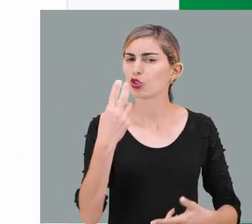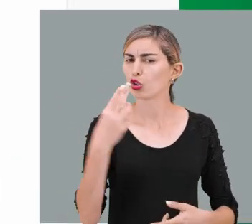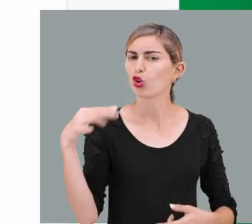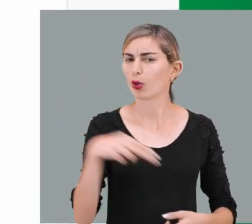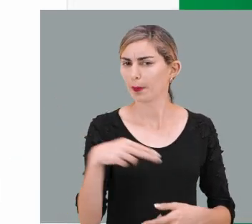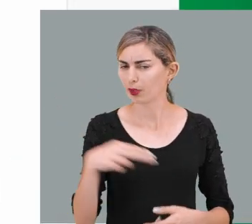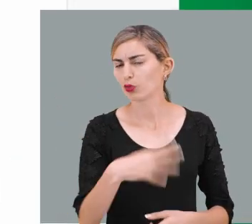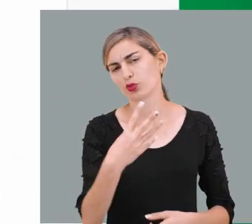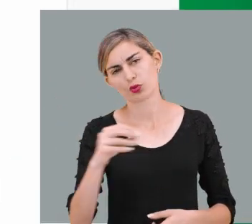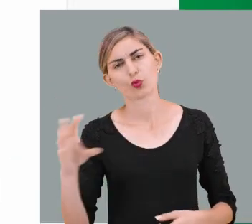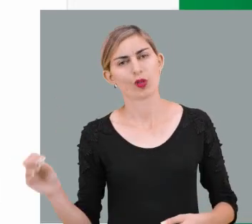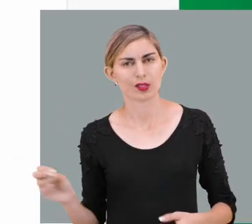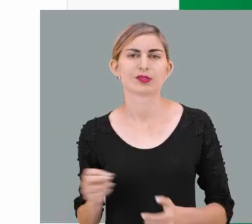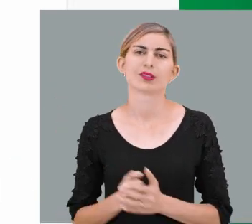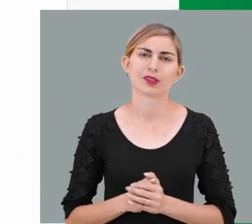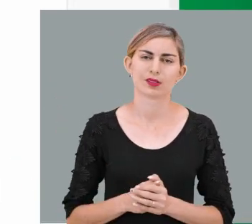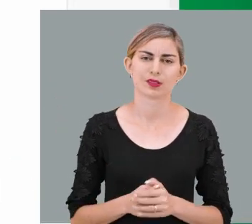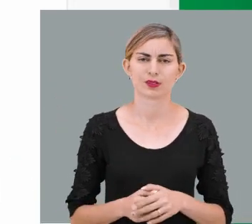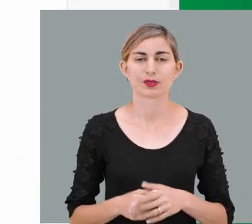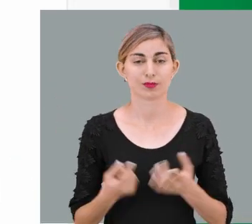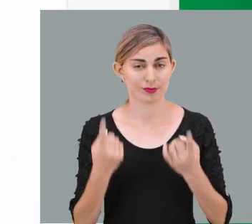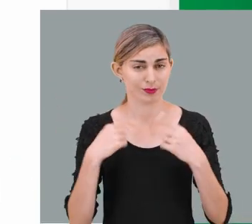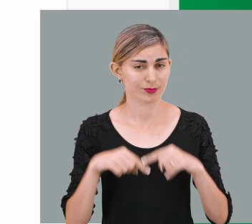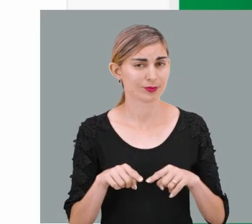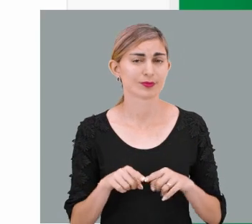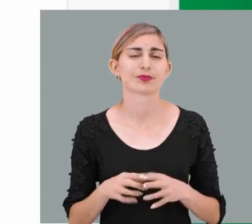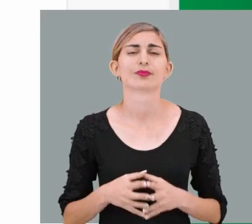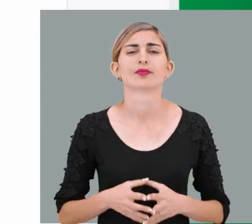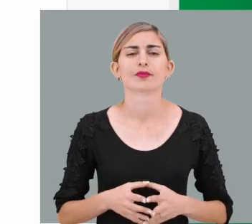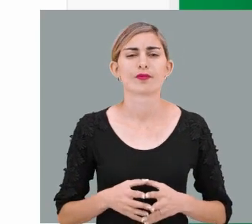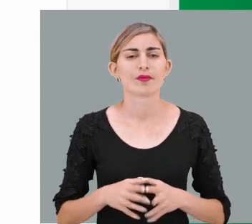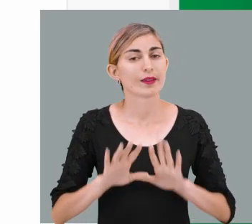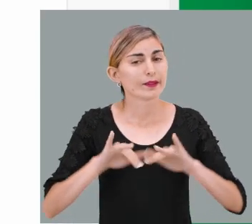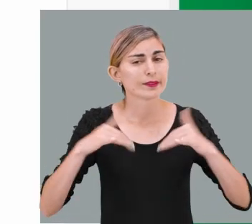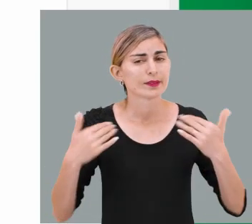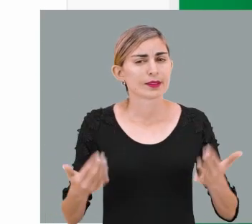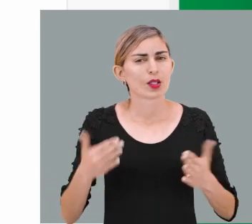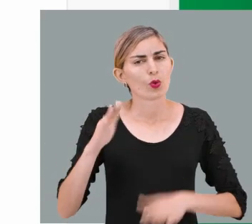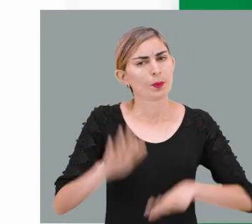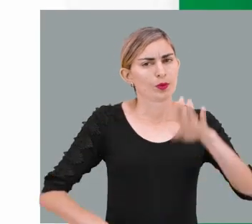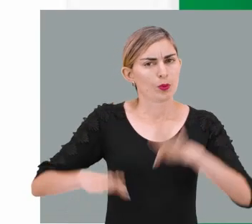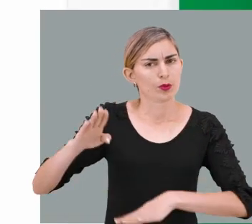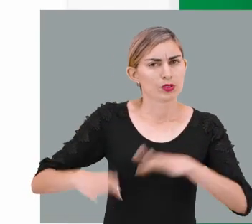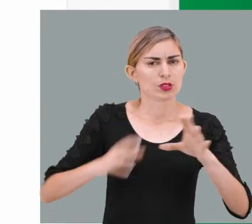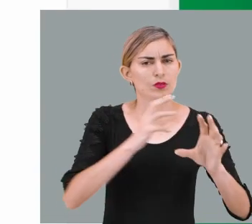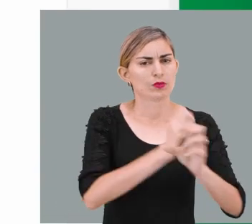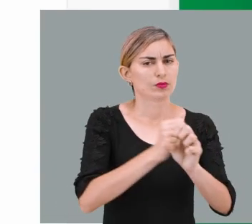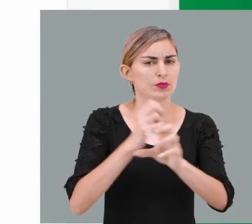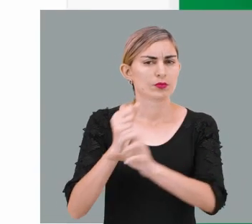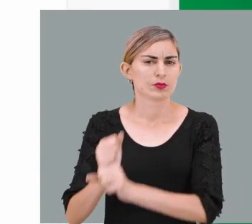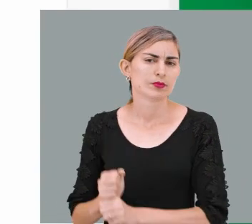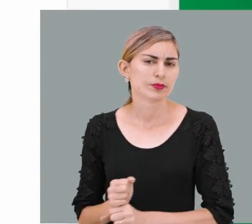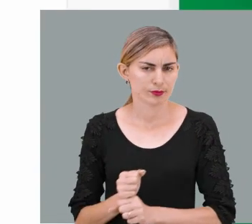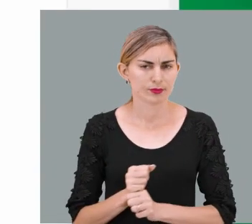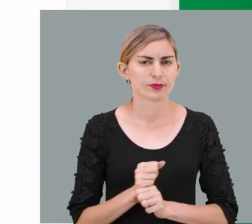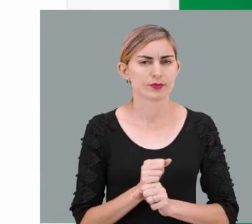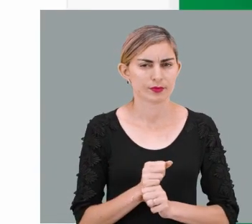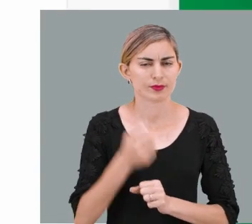queijo, 2 minutos, com a demanda de 400 unidades. Então, a proporção passaria a